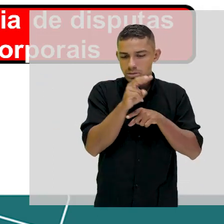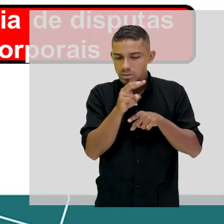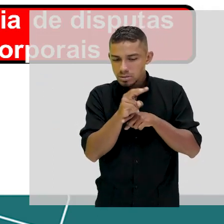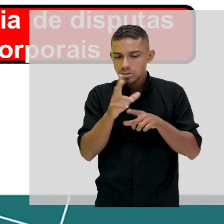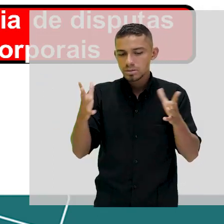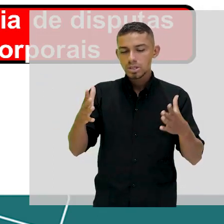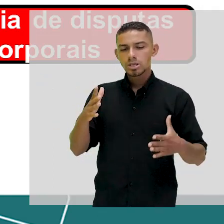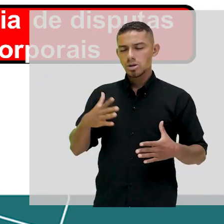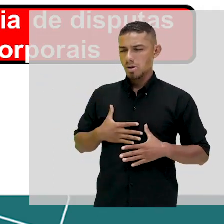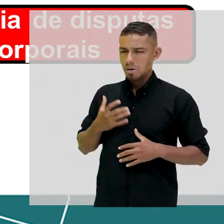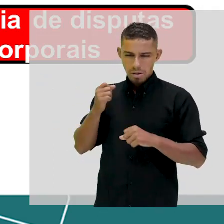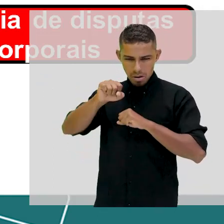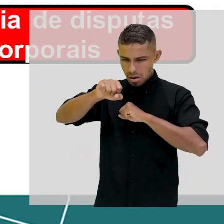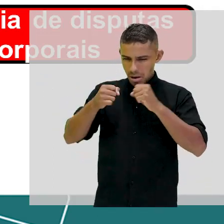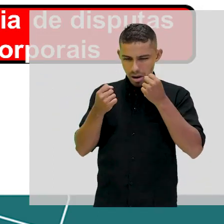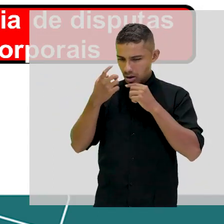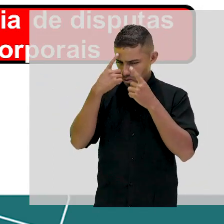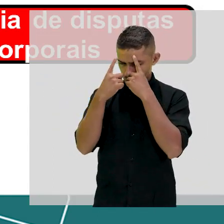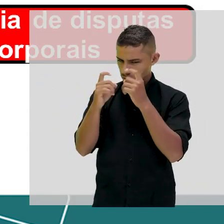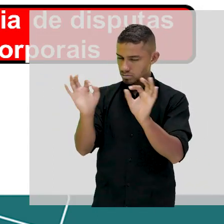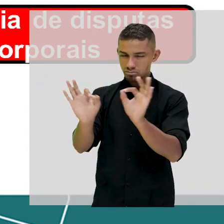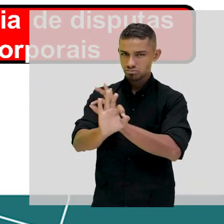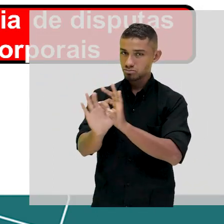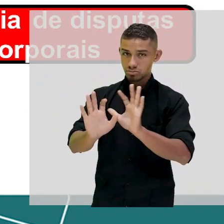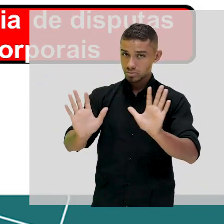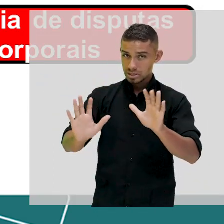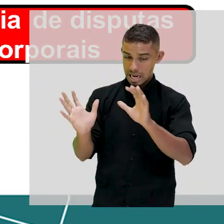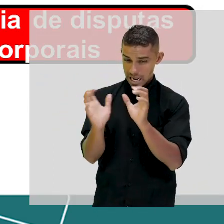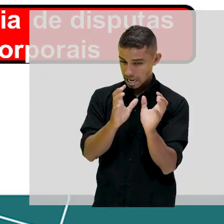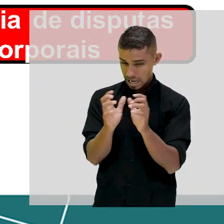a corpo, então não considera-se lutas.